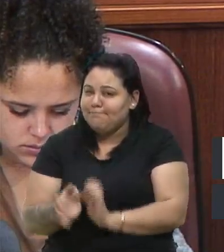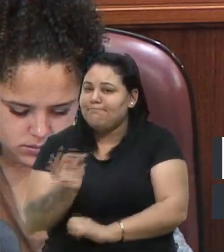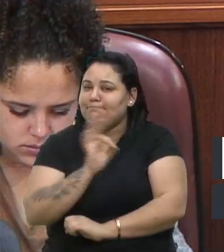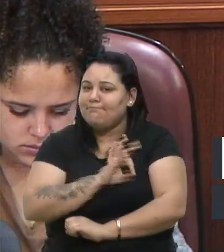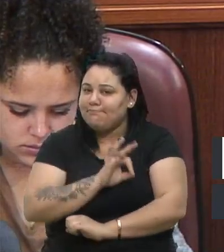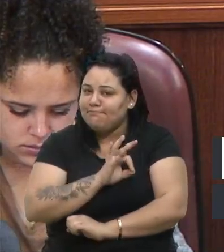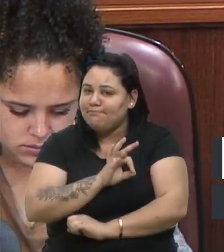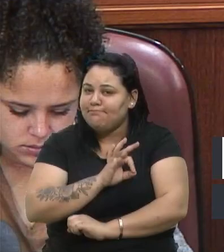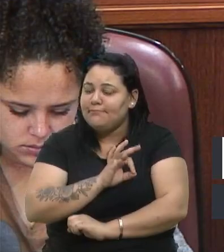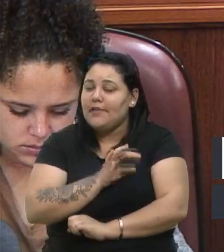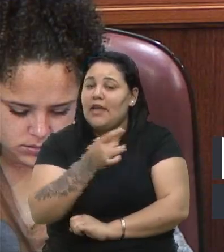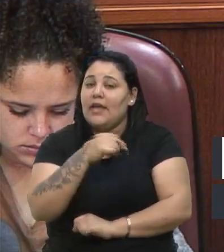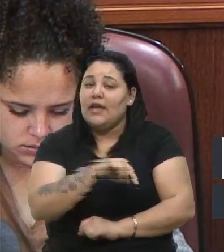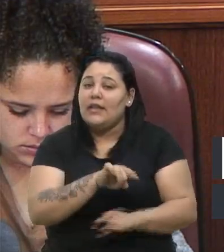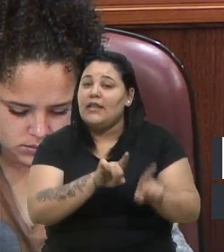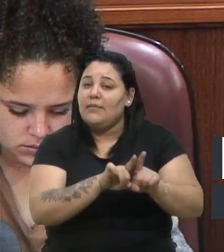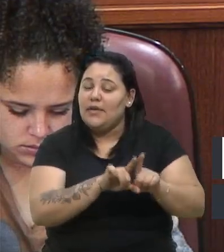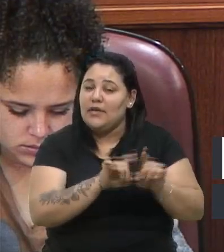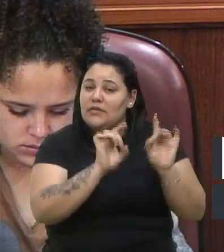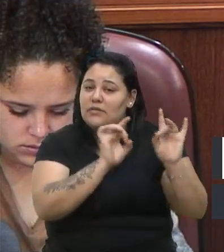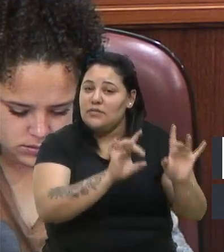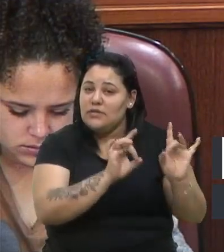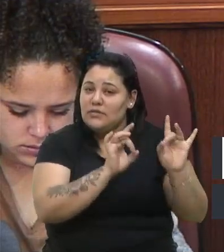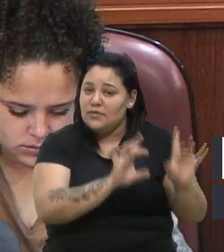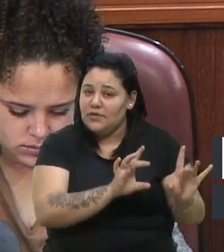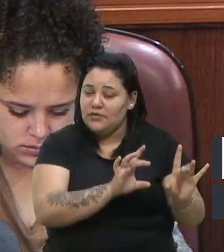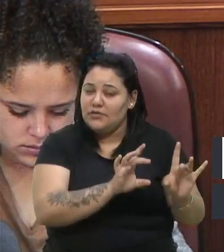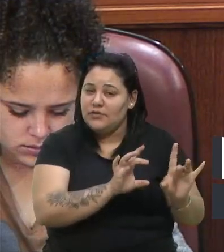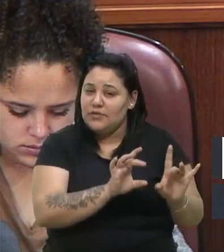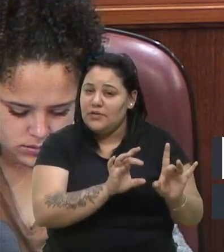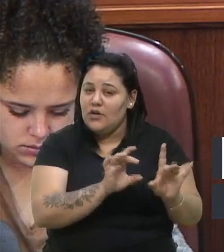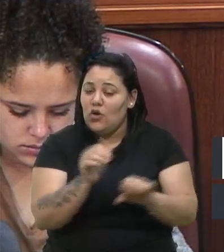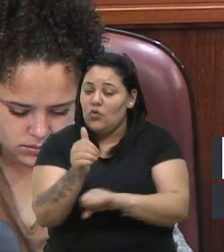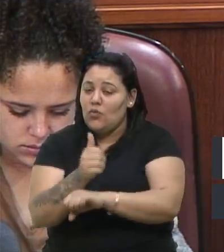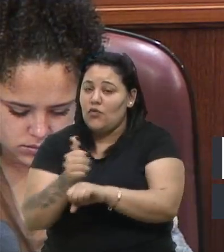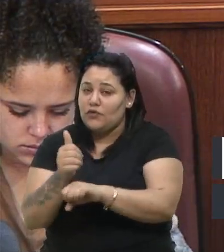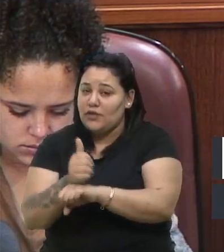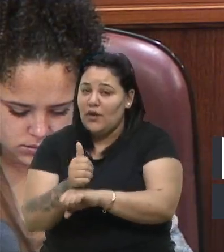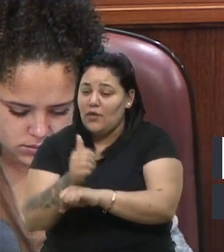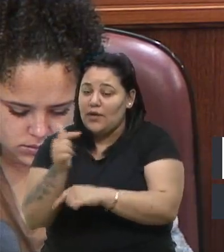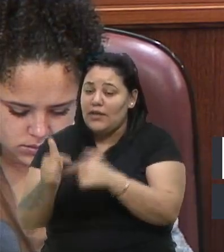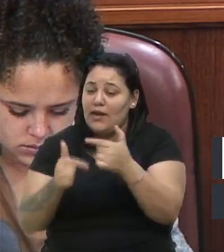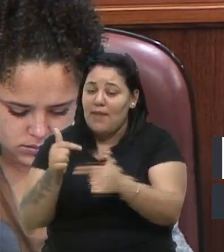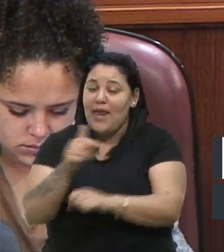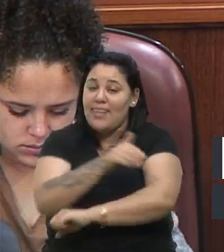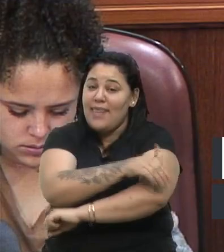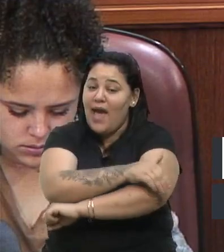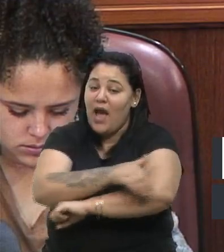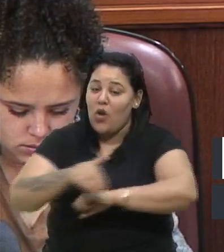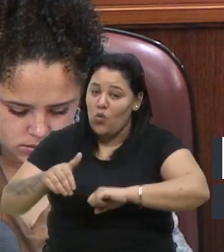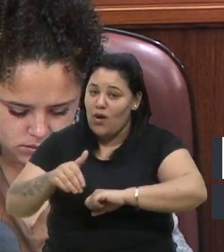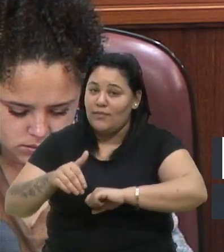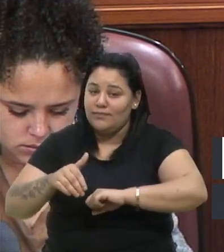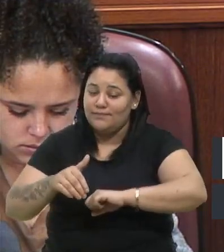nesse caso, especialmente os praças, como eu disse, que estão nas ruas,